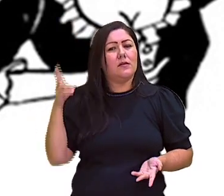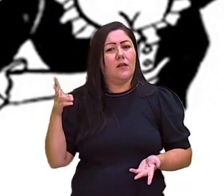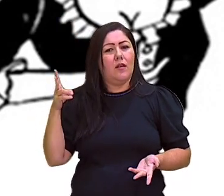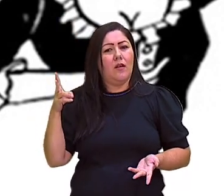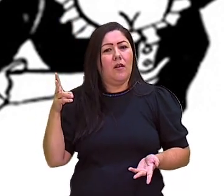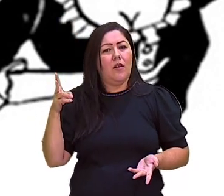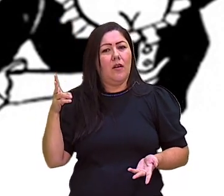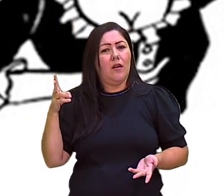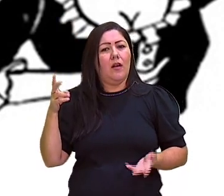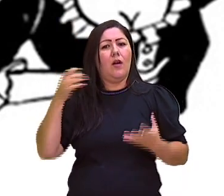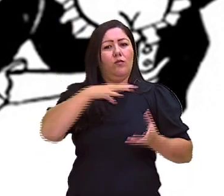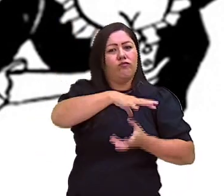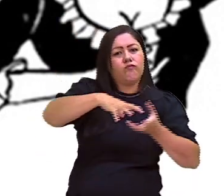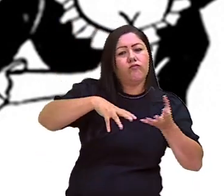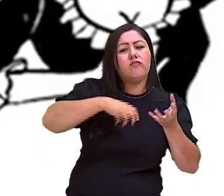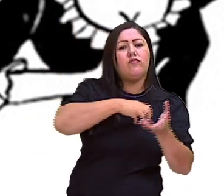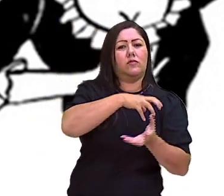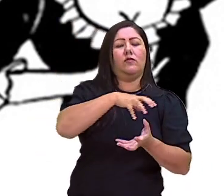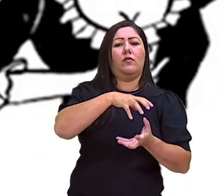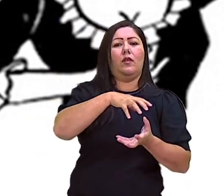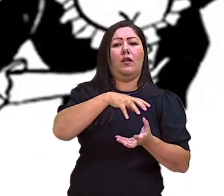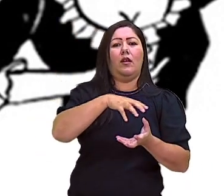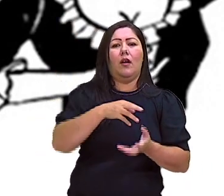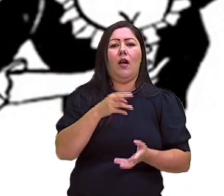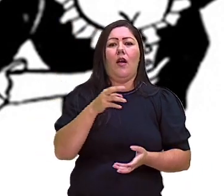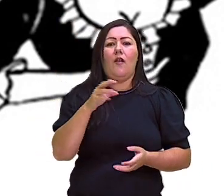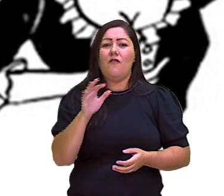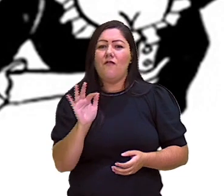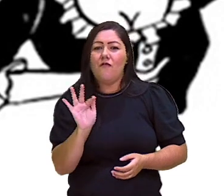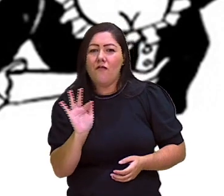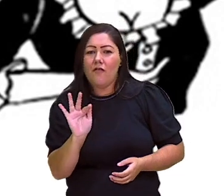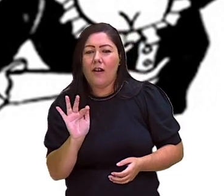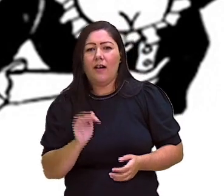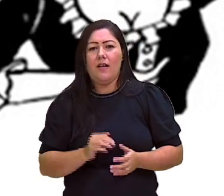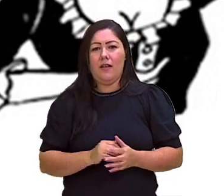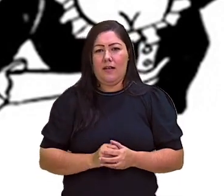os revolucionários franceses carregavam em seus